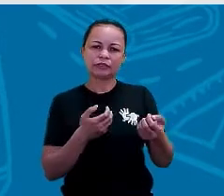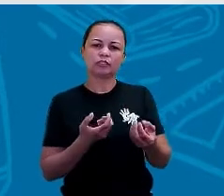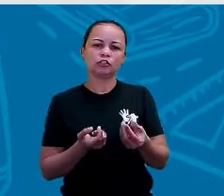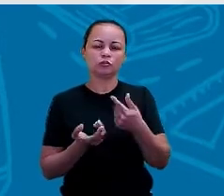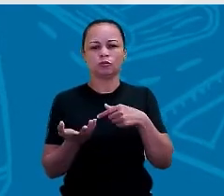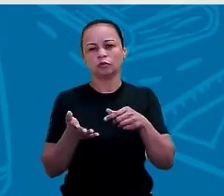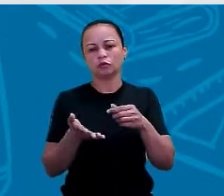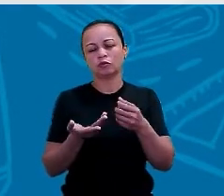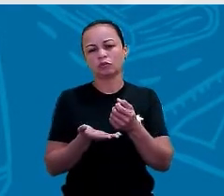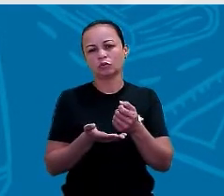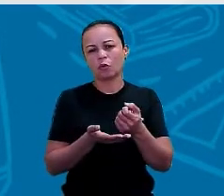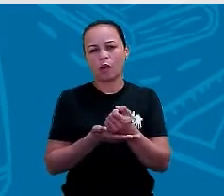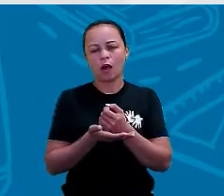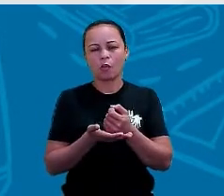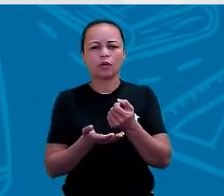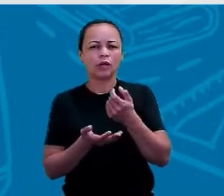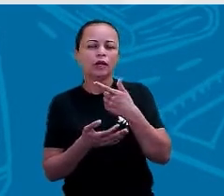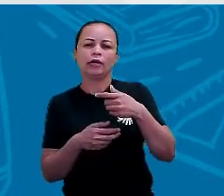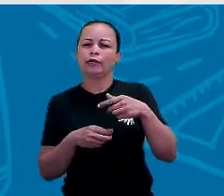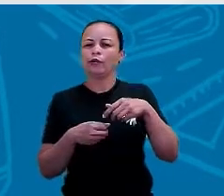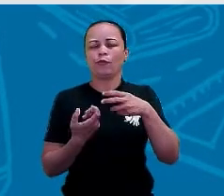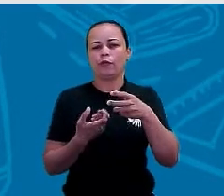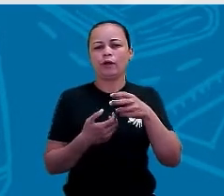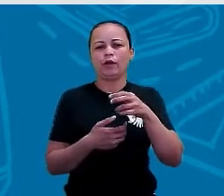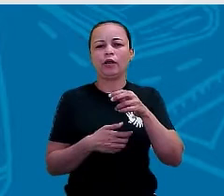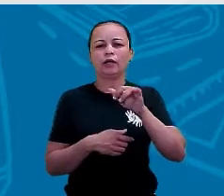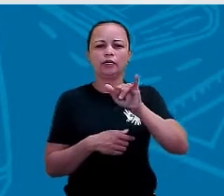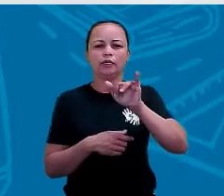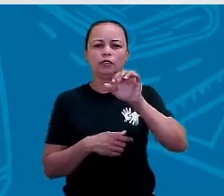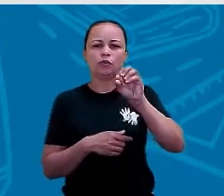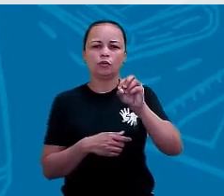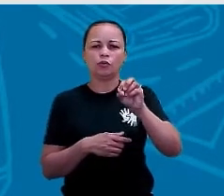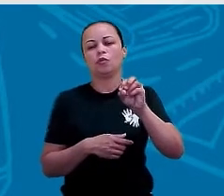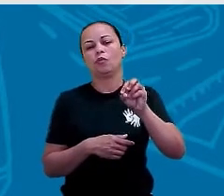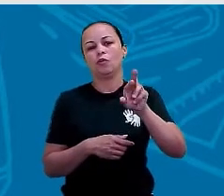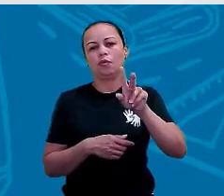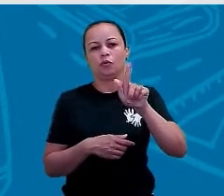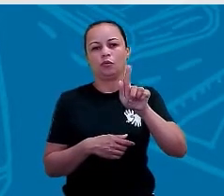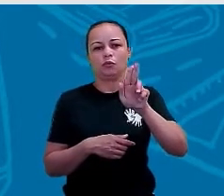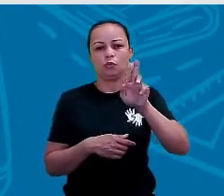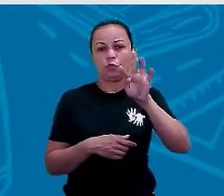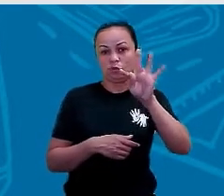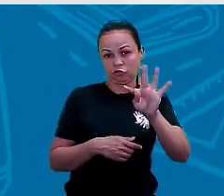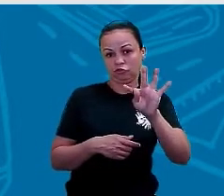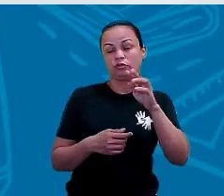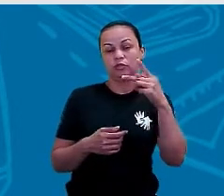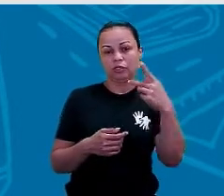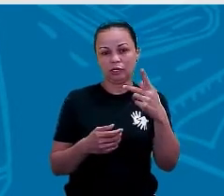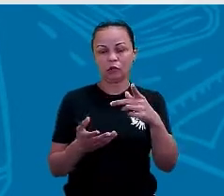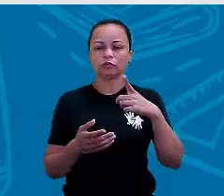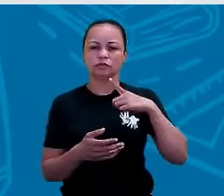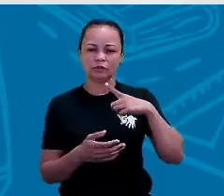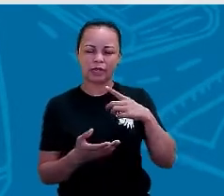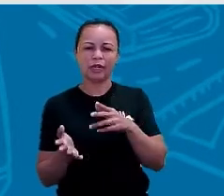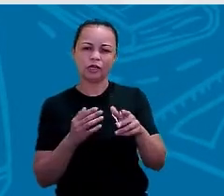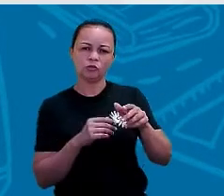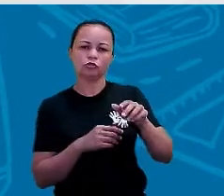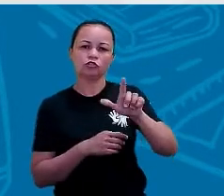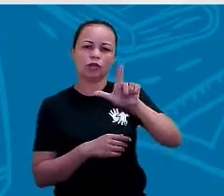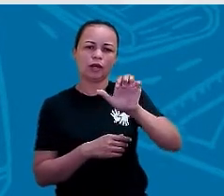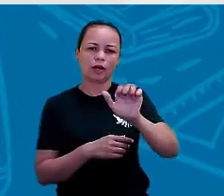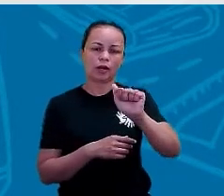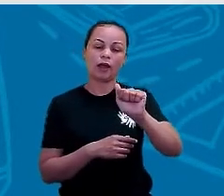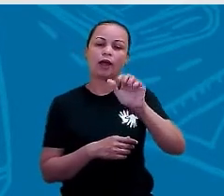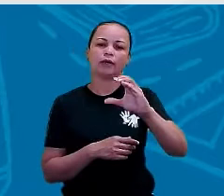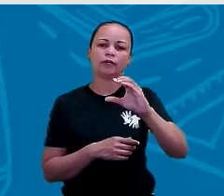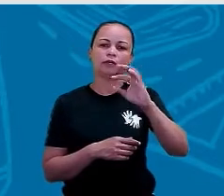existem alguns tipos de iogurtes, né, que eles têm já o que a gente chama de lactobacilos vivos,